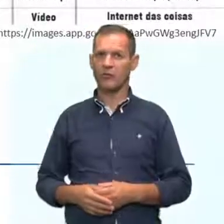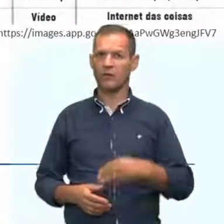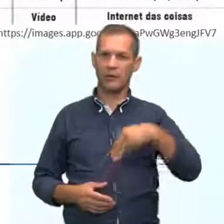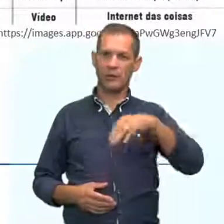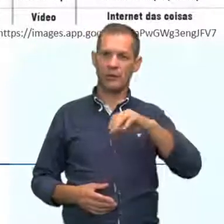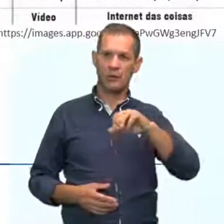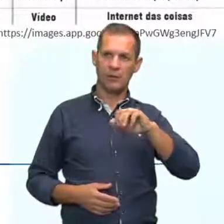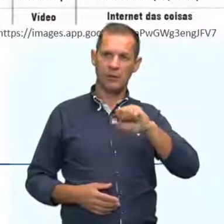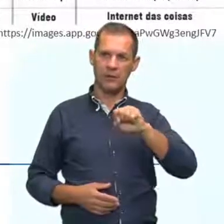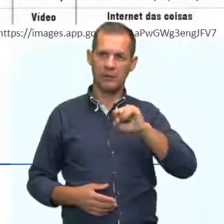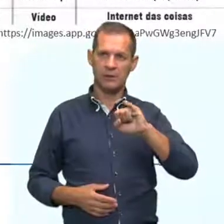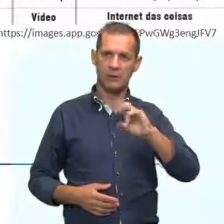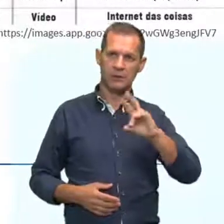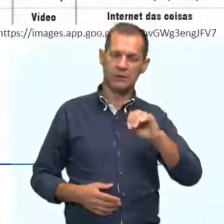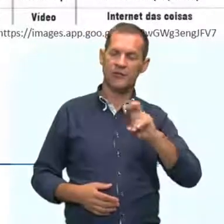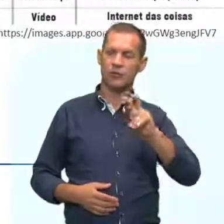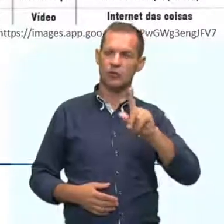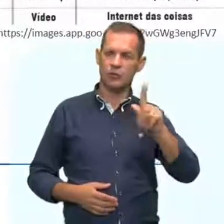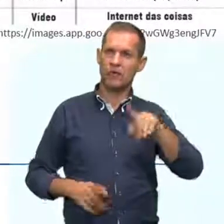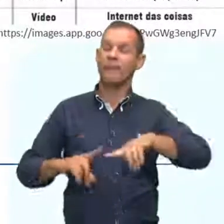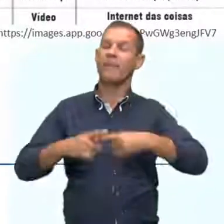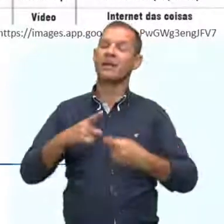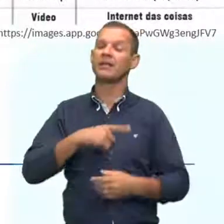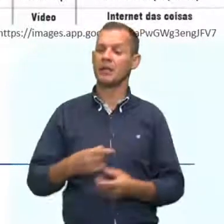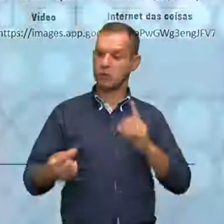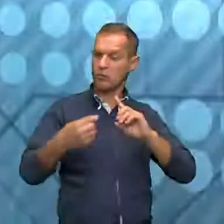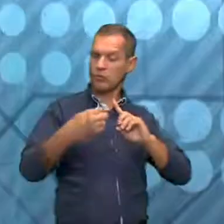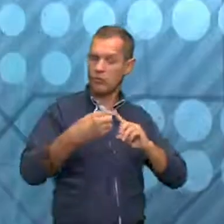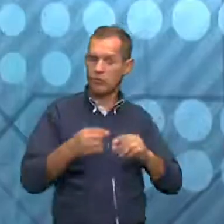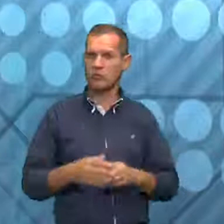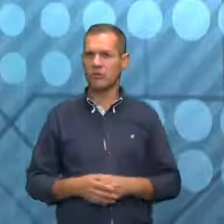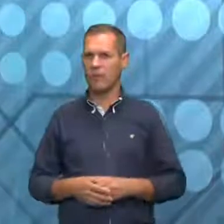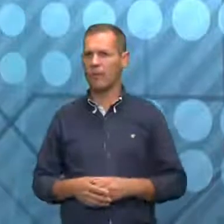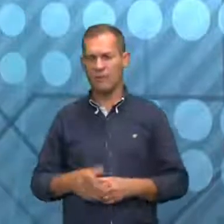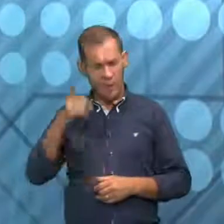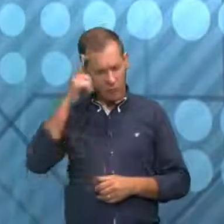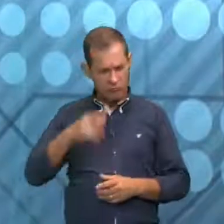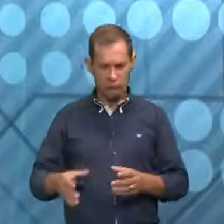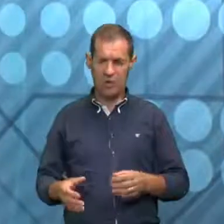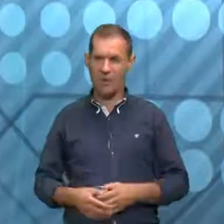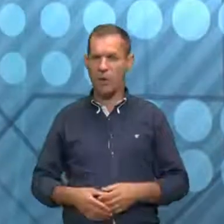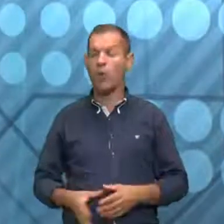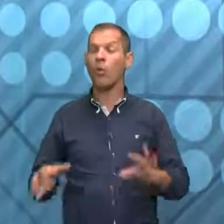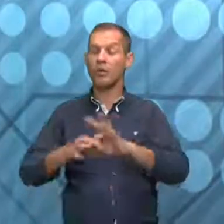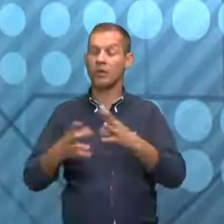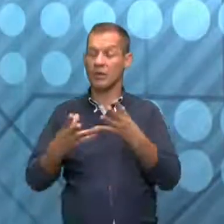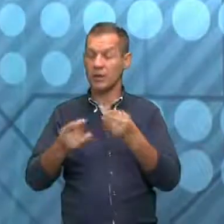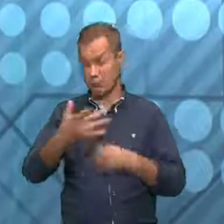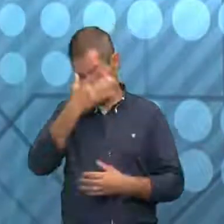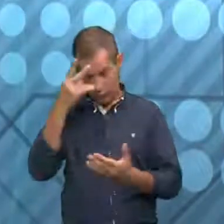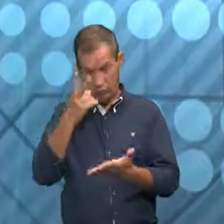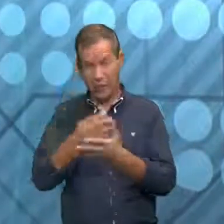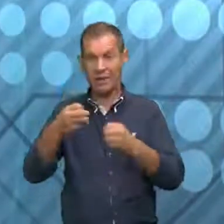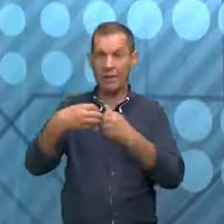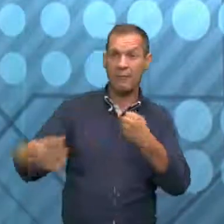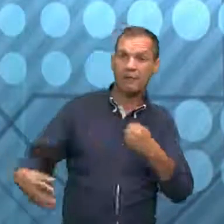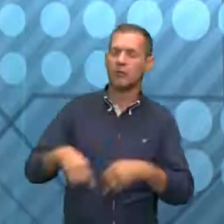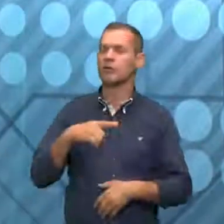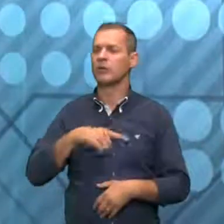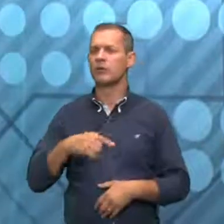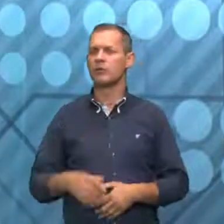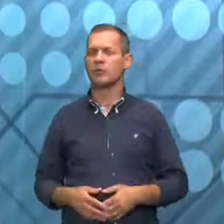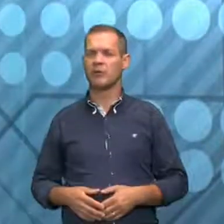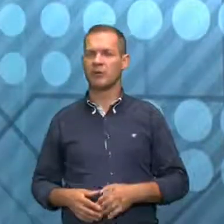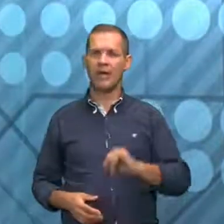5G, ele vem com a grande pegada de conseguir ligar muita gente na mesma rede. Porque quando a gente fala